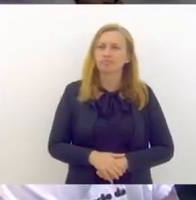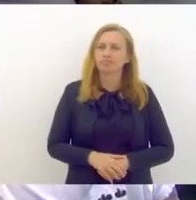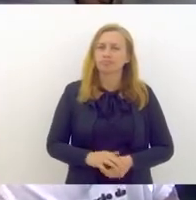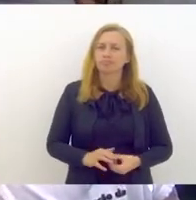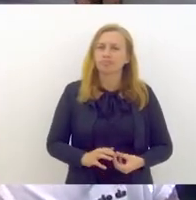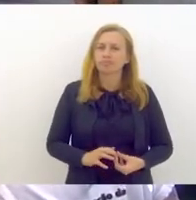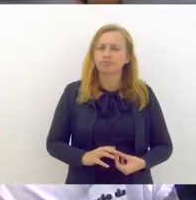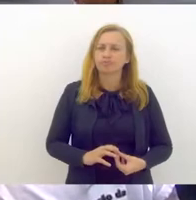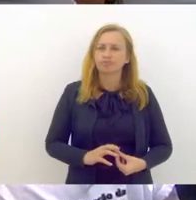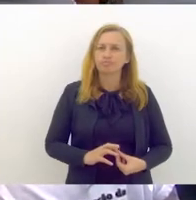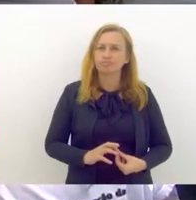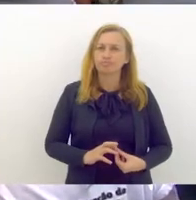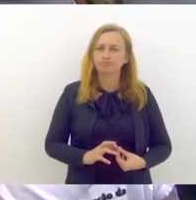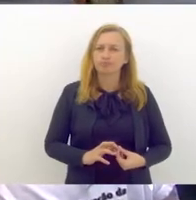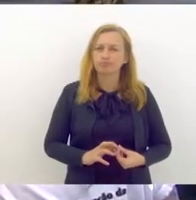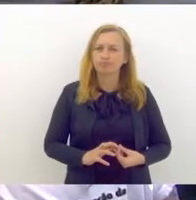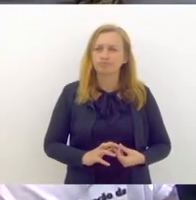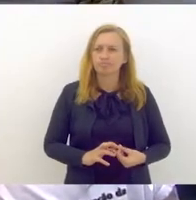Pois não?